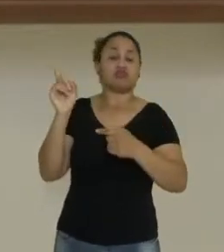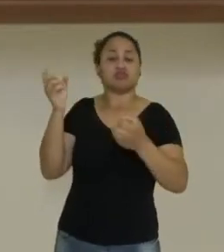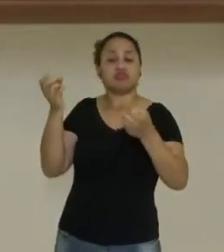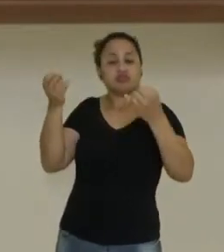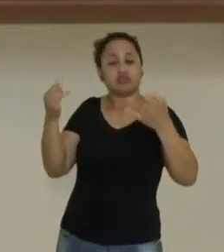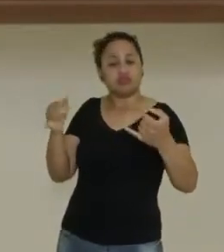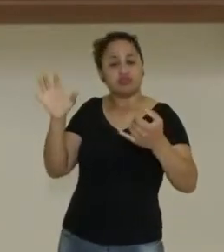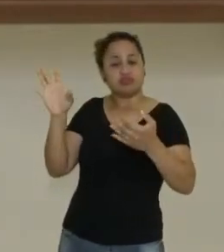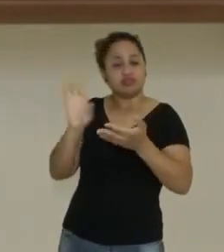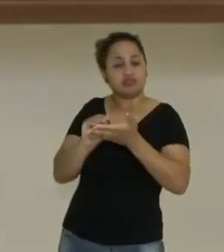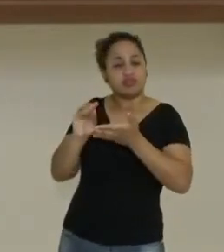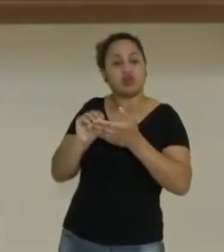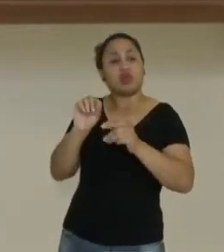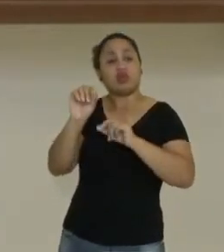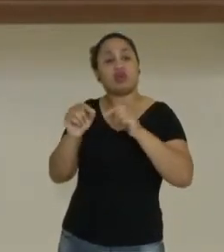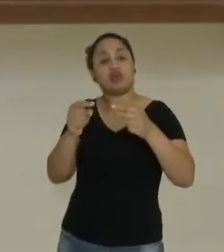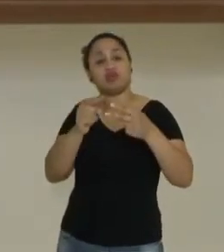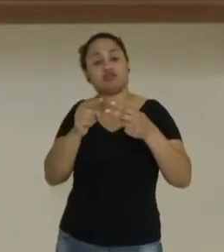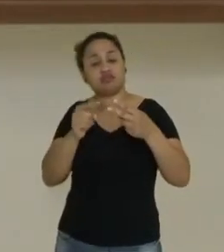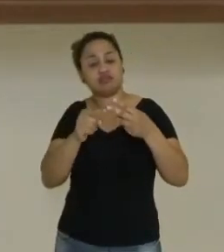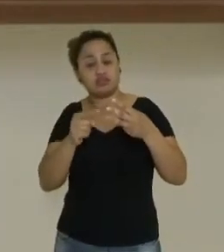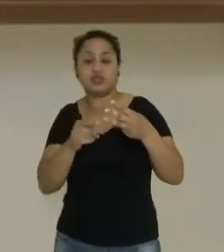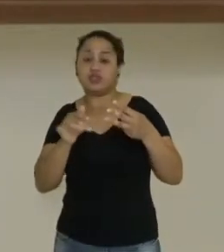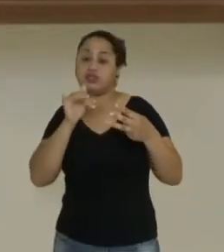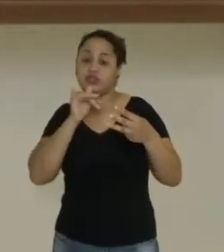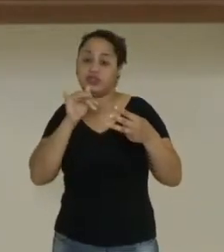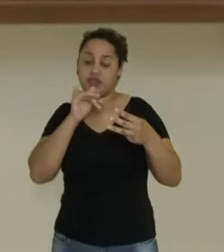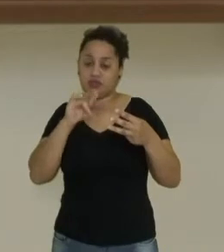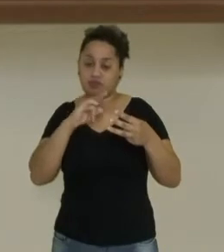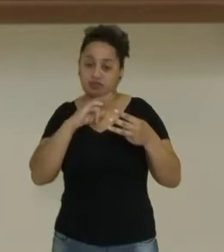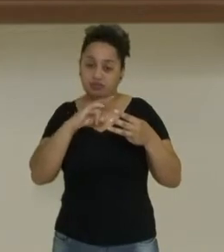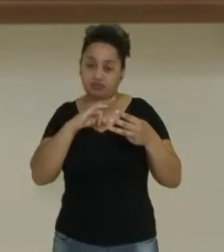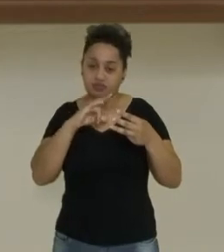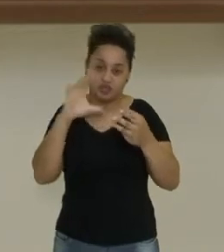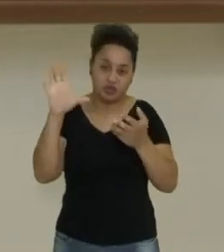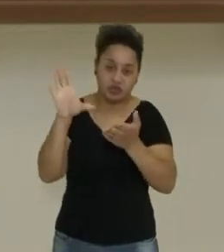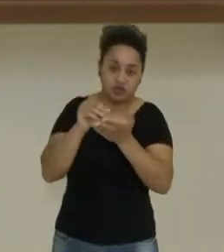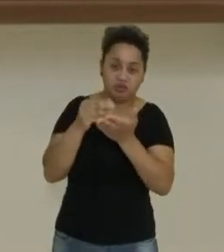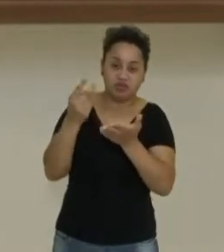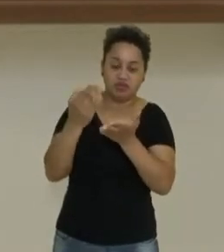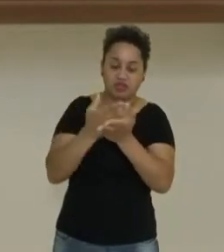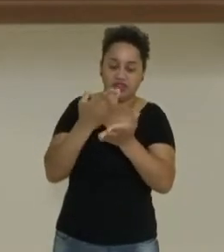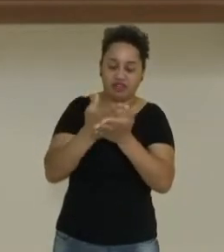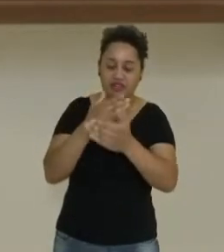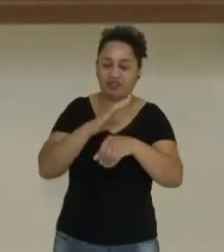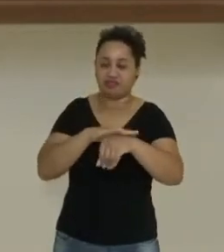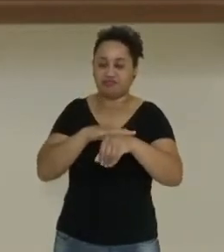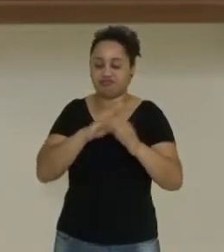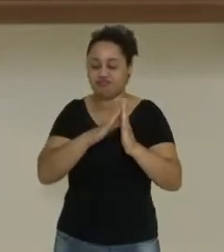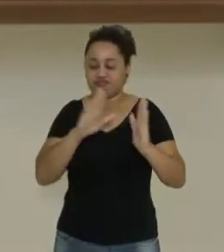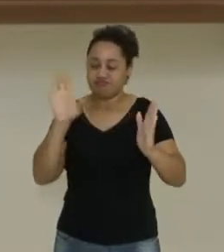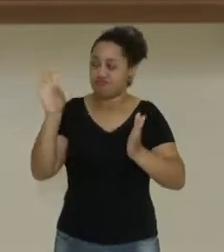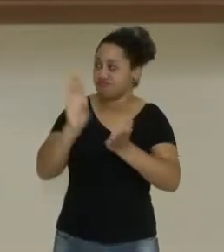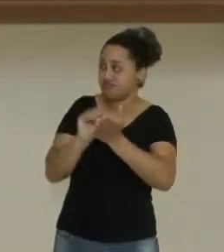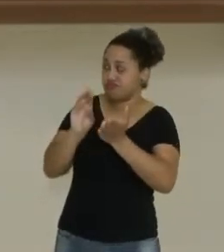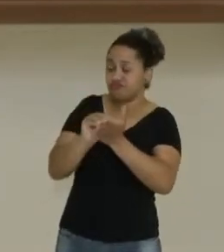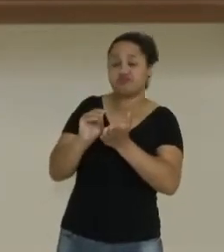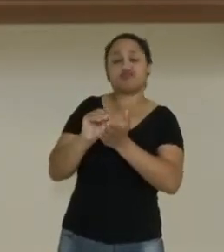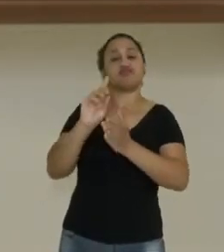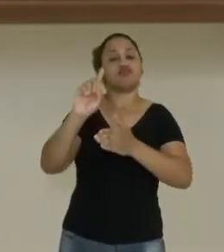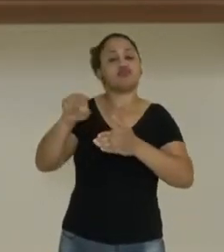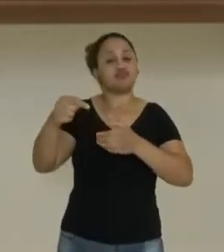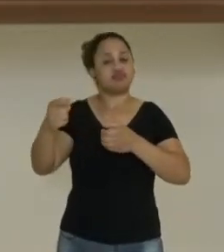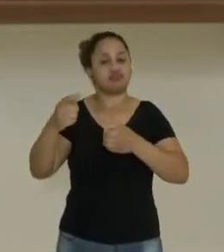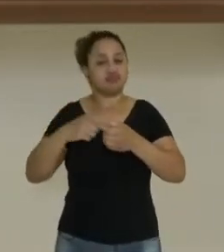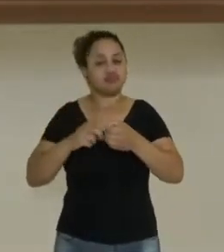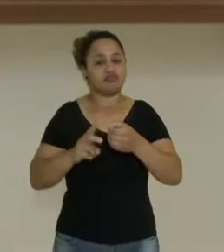e quais que são, né, esses exemplos de fenômenos aleatórios. Então, vou te dar um tempinho para você transcrever aí para o teu caderno